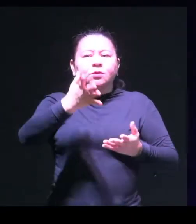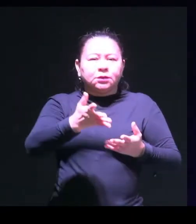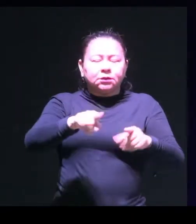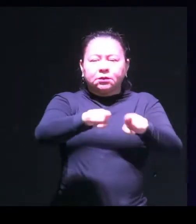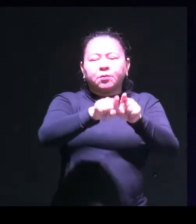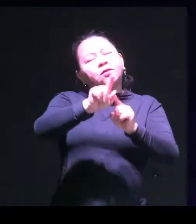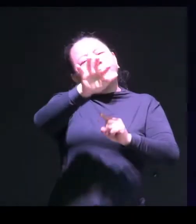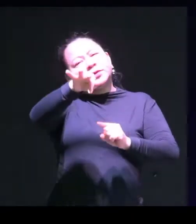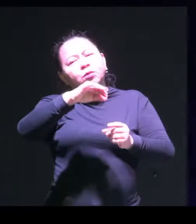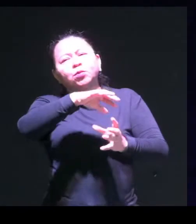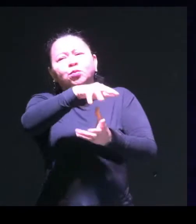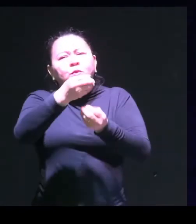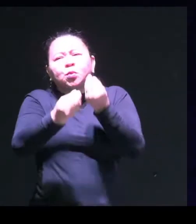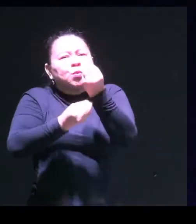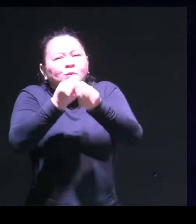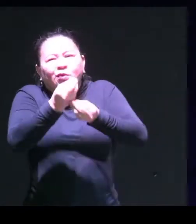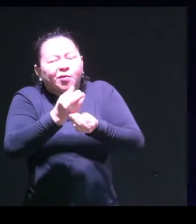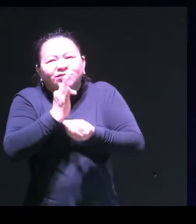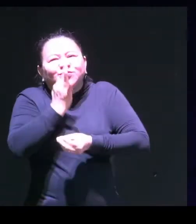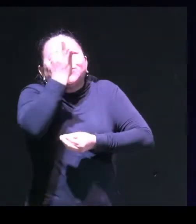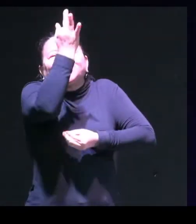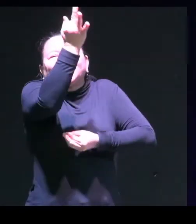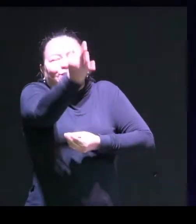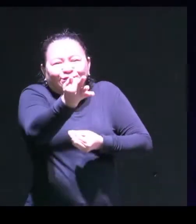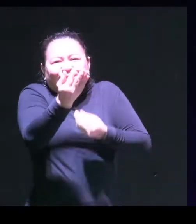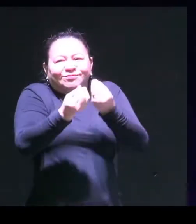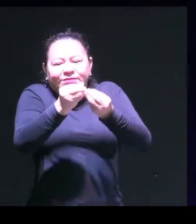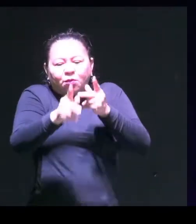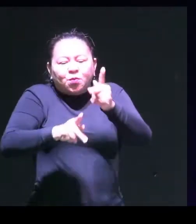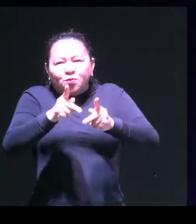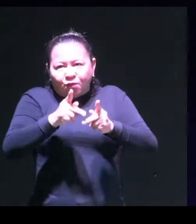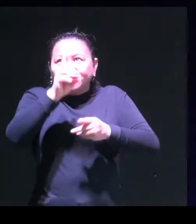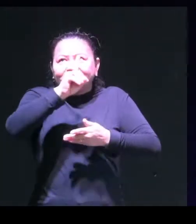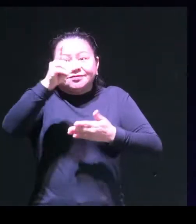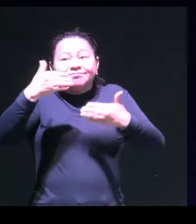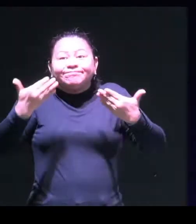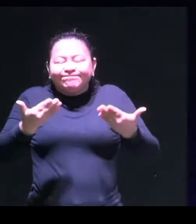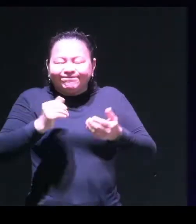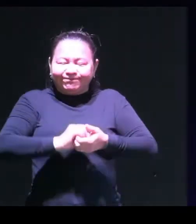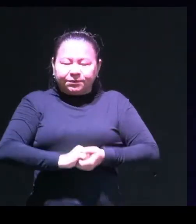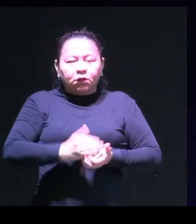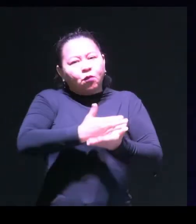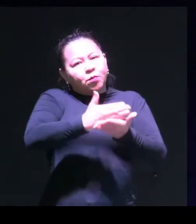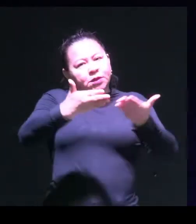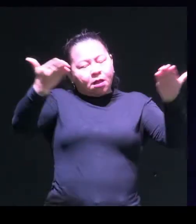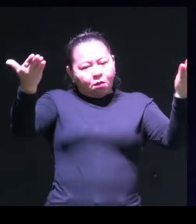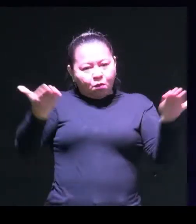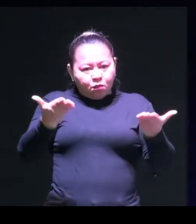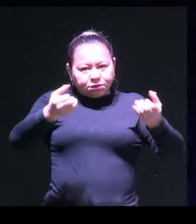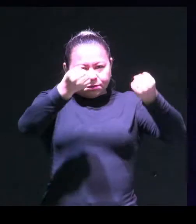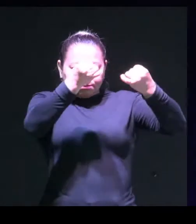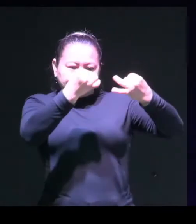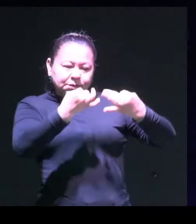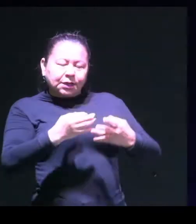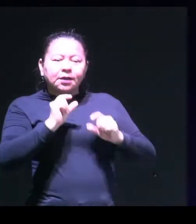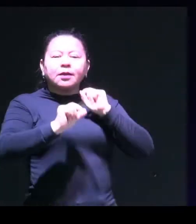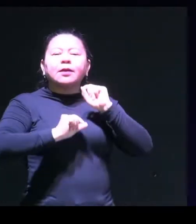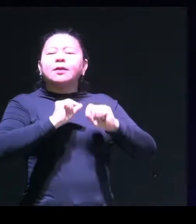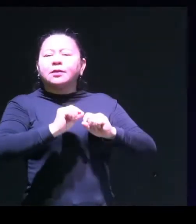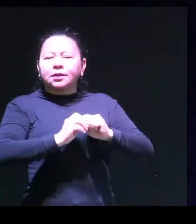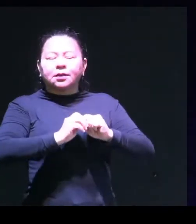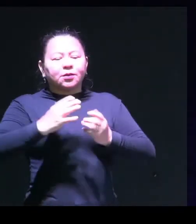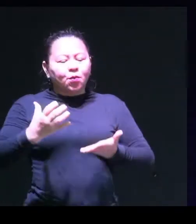tudo, qual será o destino do povo de Deus na terra. Então eu vou começar hoje falando sobre